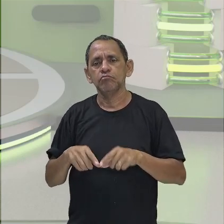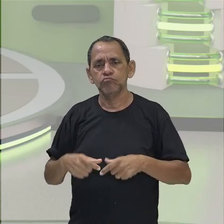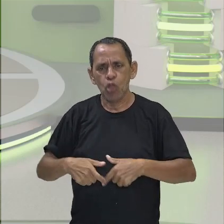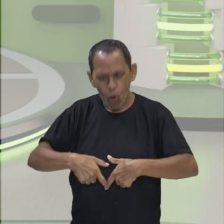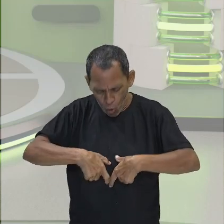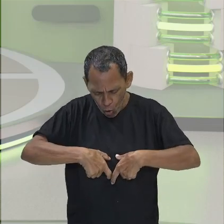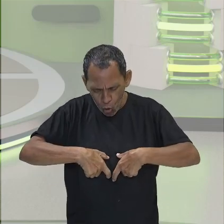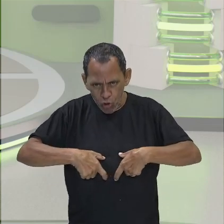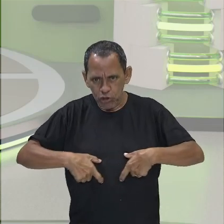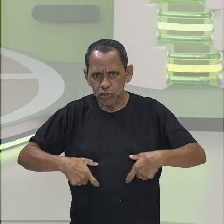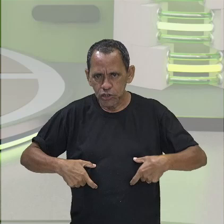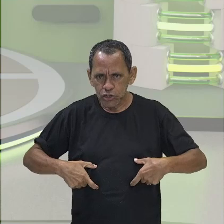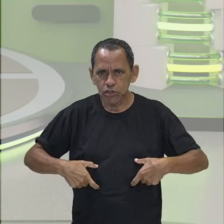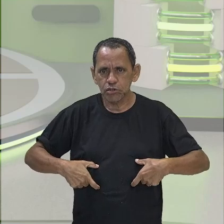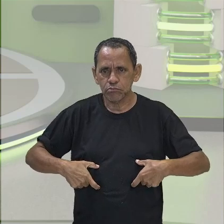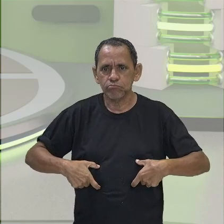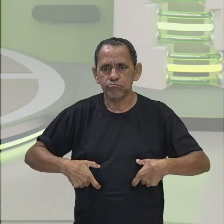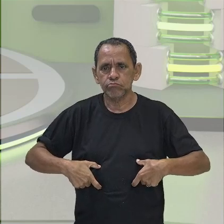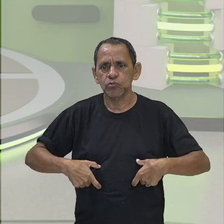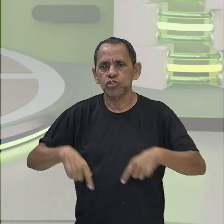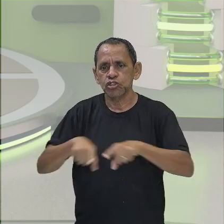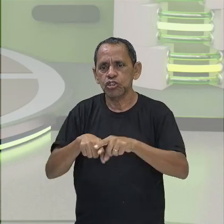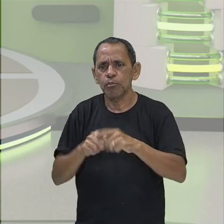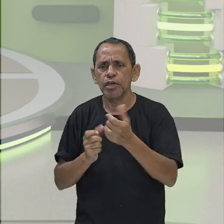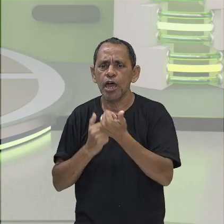ele vai estar dando suporte, ele vai estar